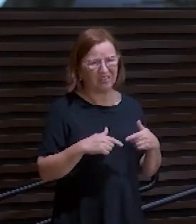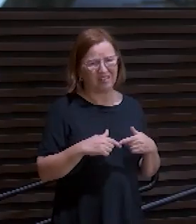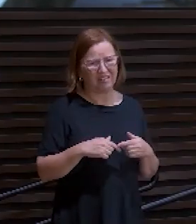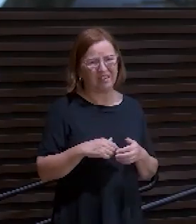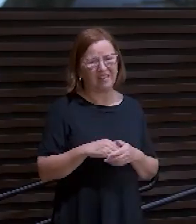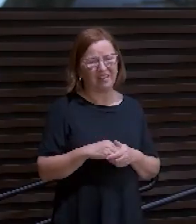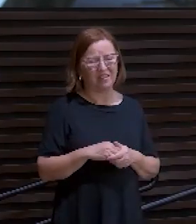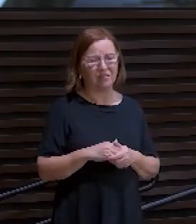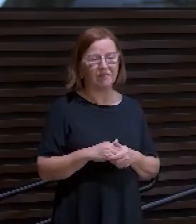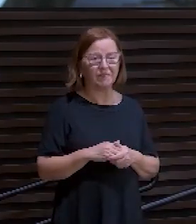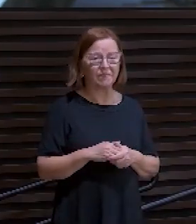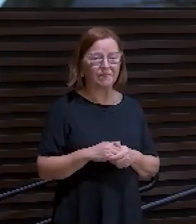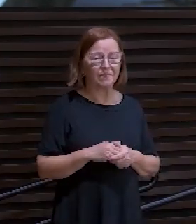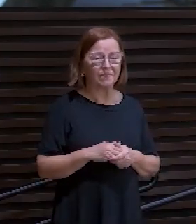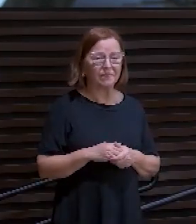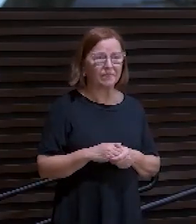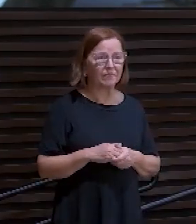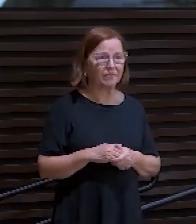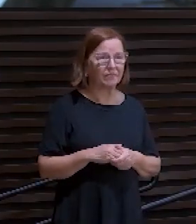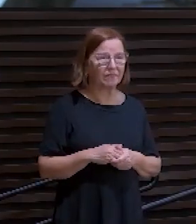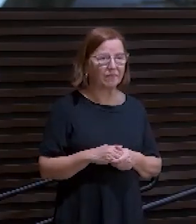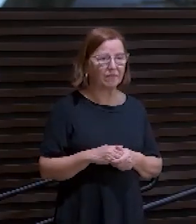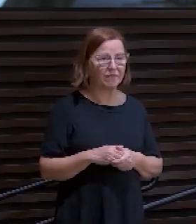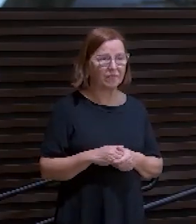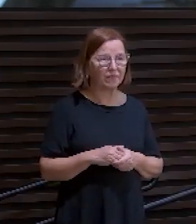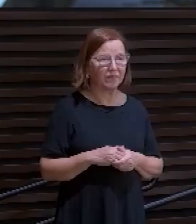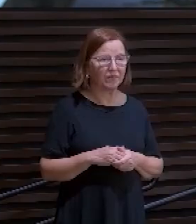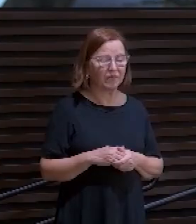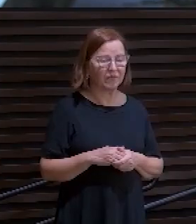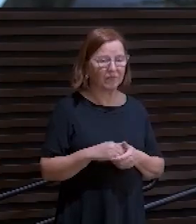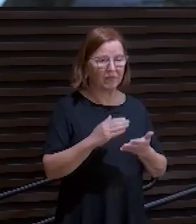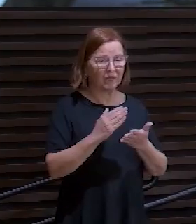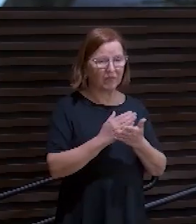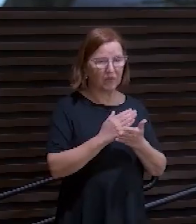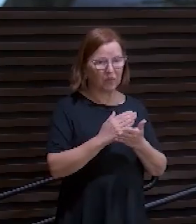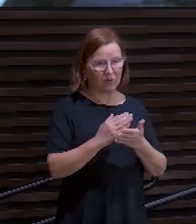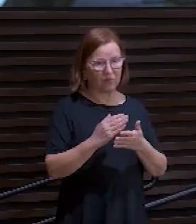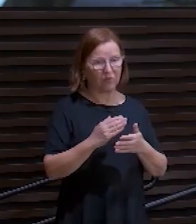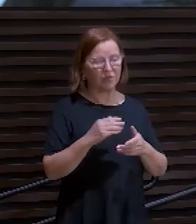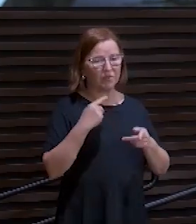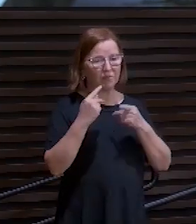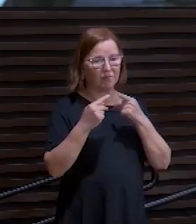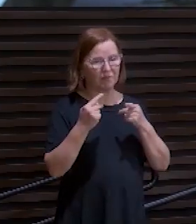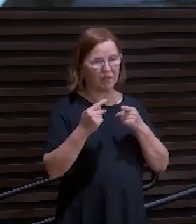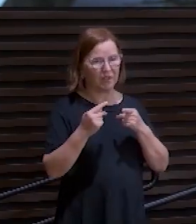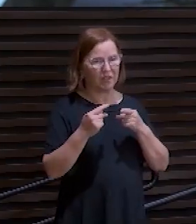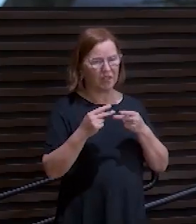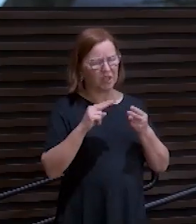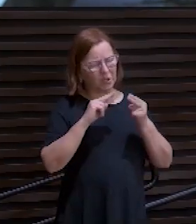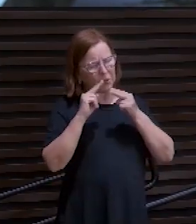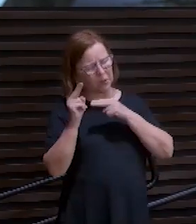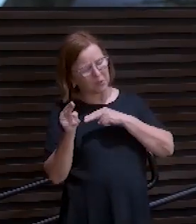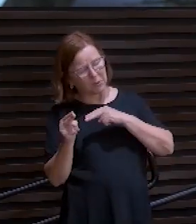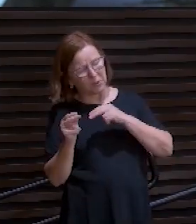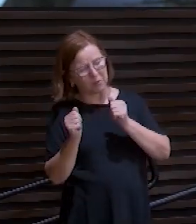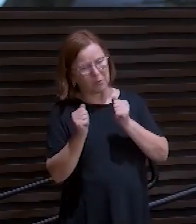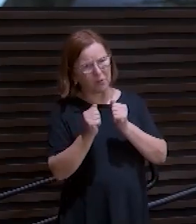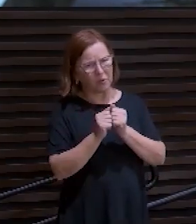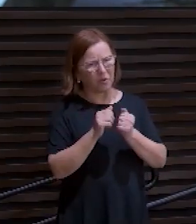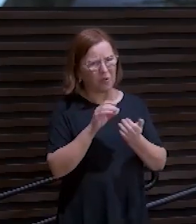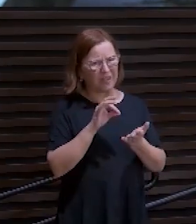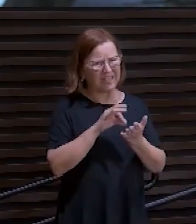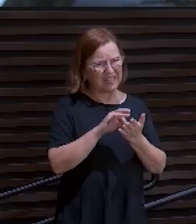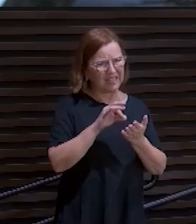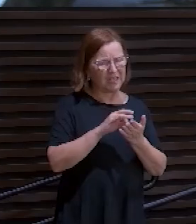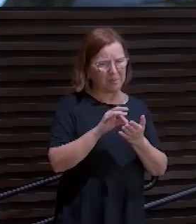inóspito. Alguns chegam a dizer que dormem com o inimigo ou com sua inimiga. Mas não é